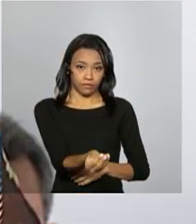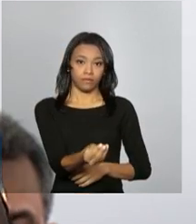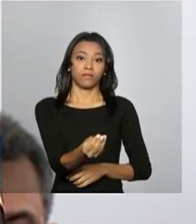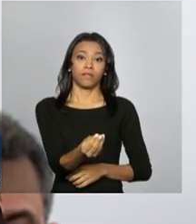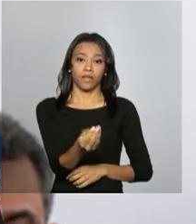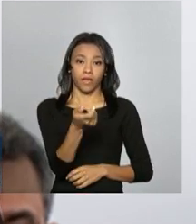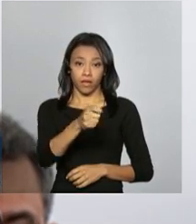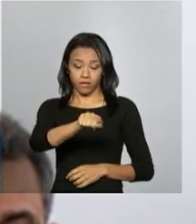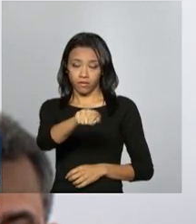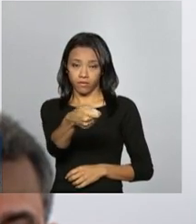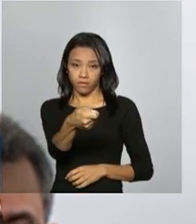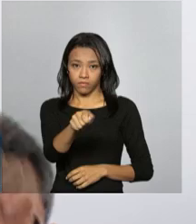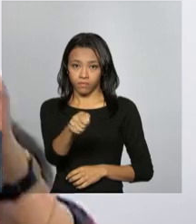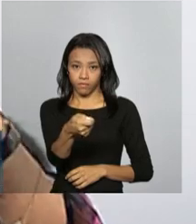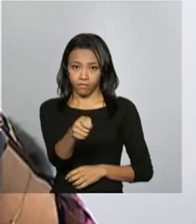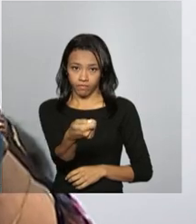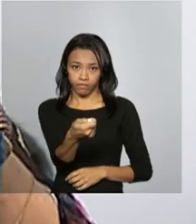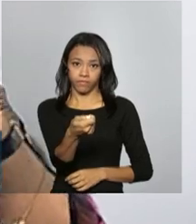a chave